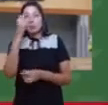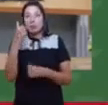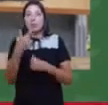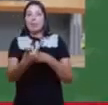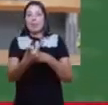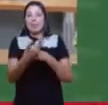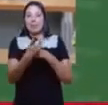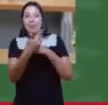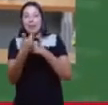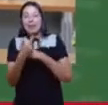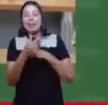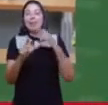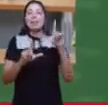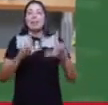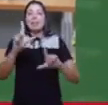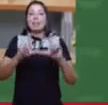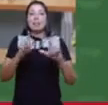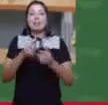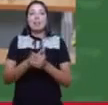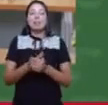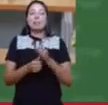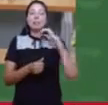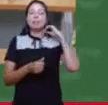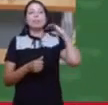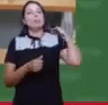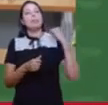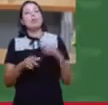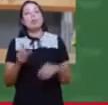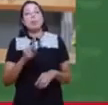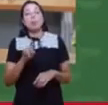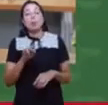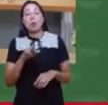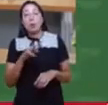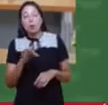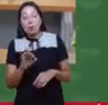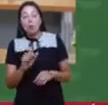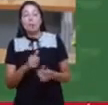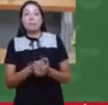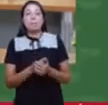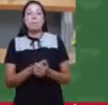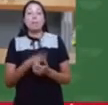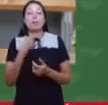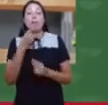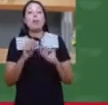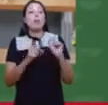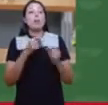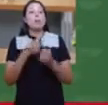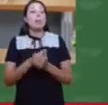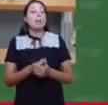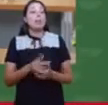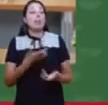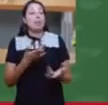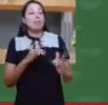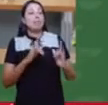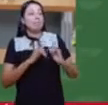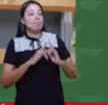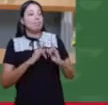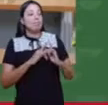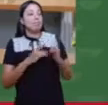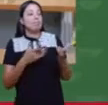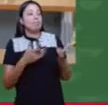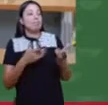estão nos acompanhando na TV. O Luiz Gadini, nosso professor lá de Ronda Alta, Luiz Gadini, disse aqui, camaradas,